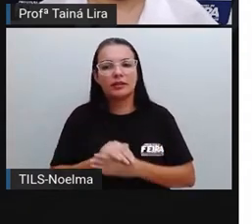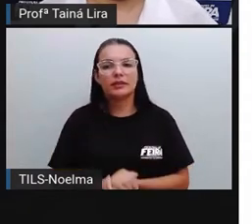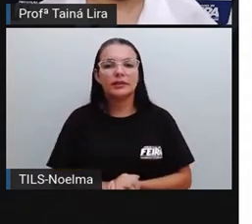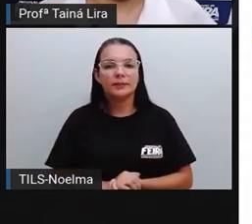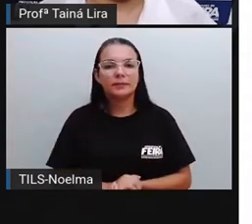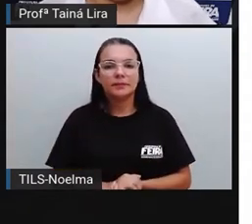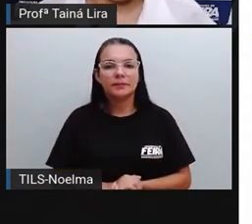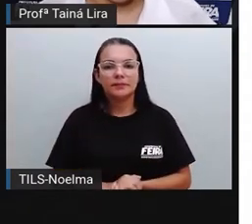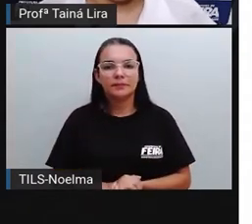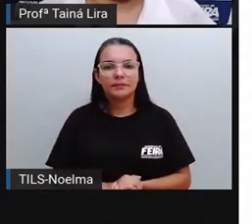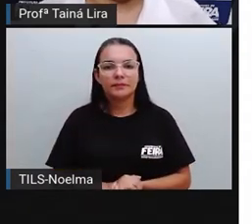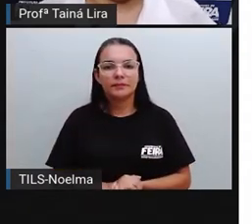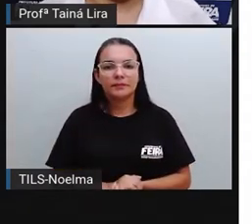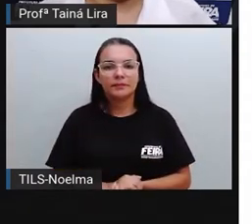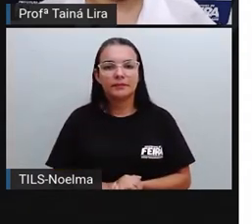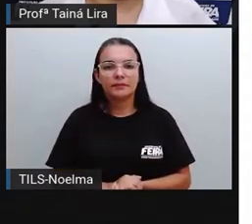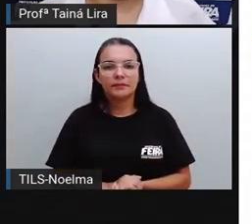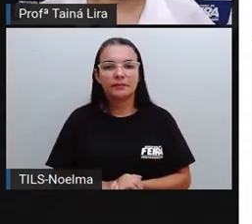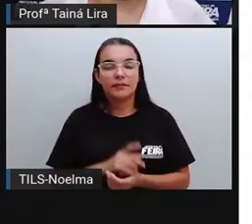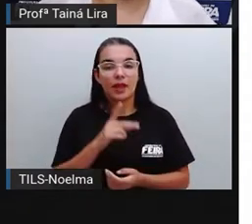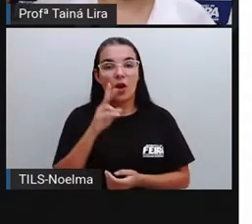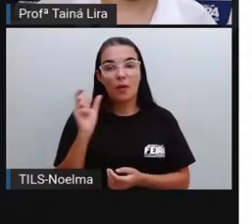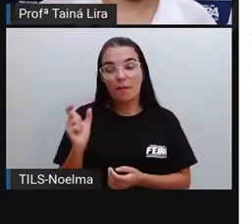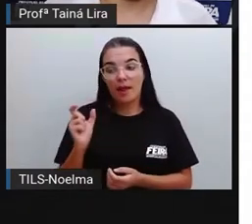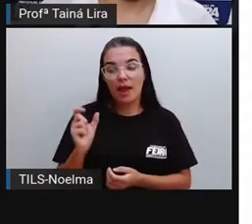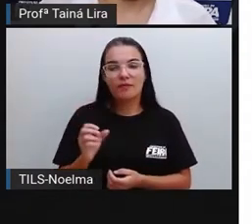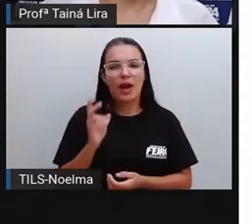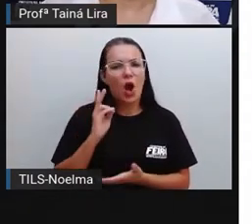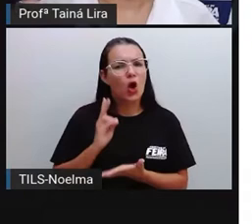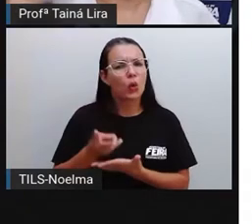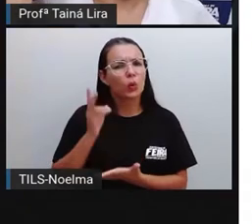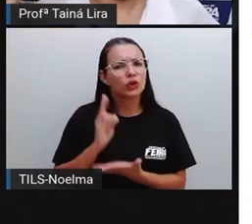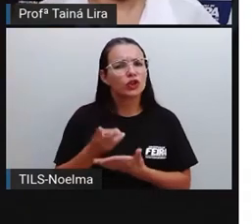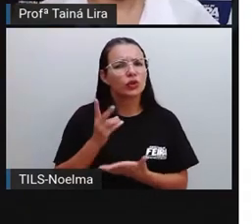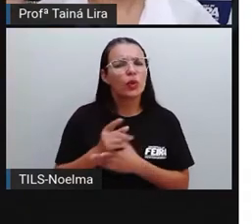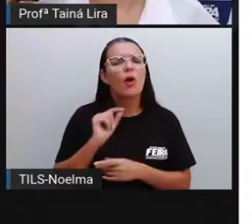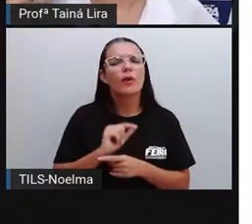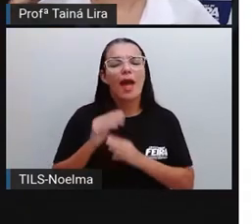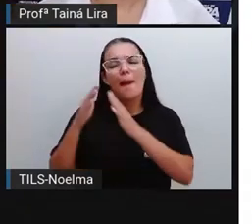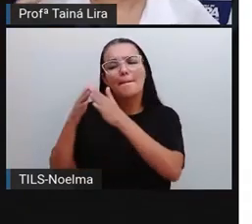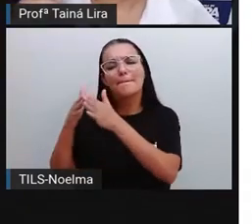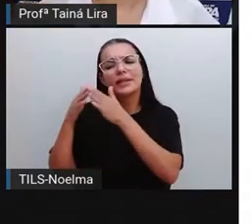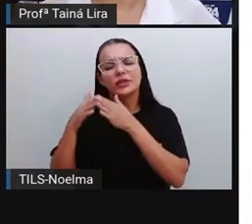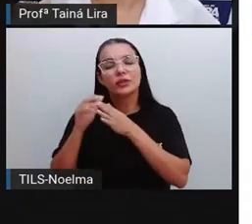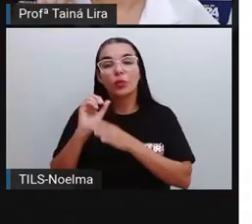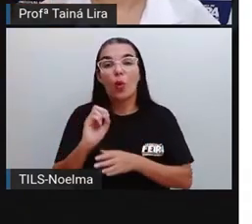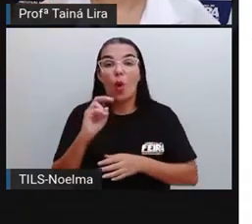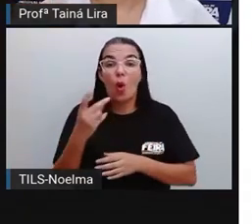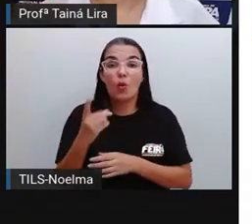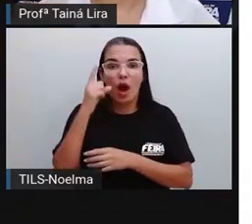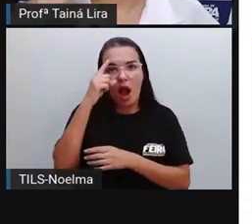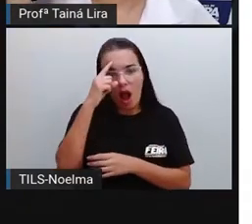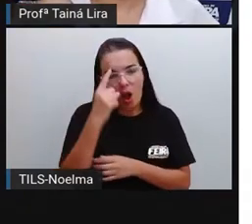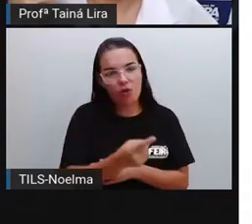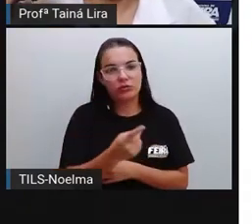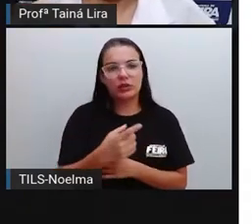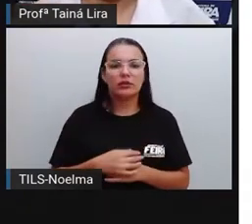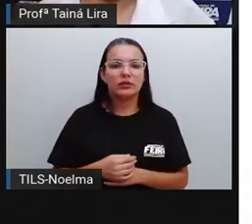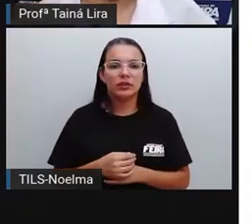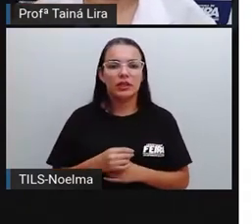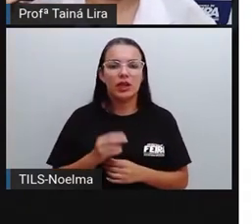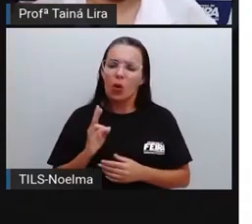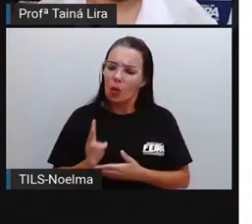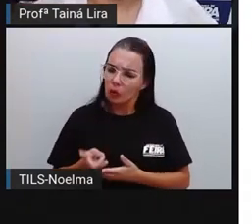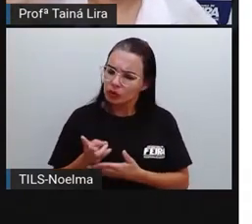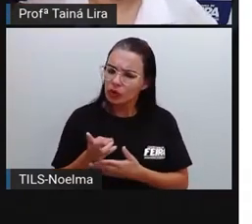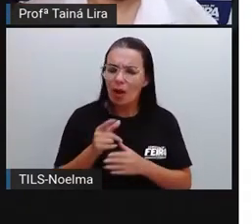olha lá, mais uma vez a palavrinha, ó, continue. Então, é um pedido ou uma ordem, ó, indicando aí pedido ou ordem.